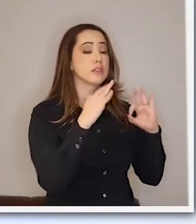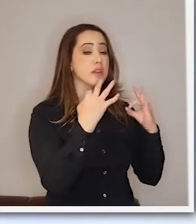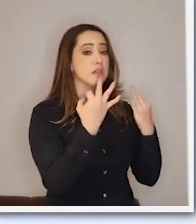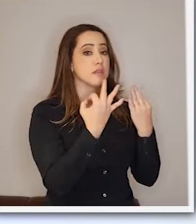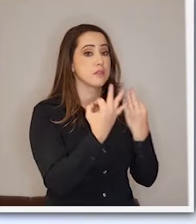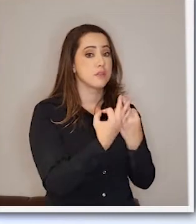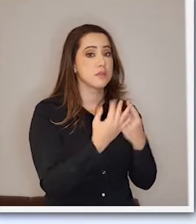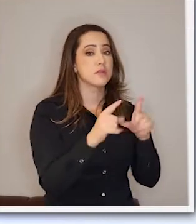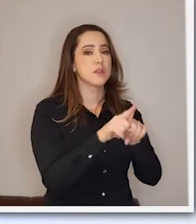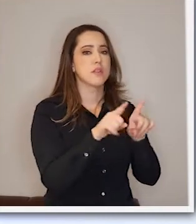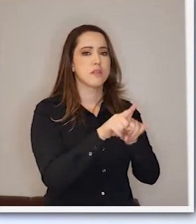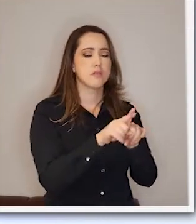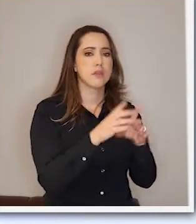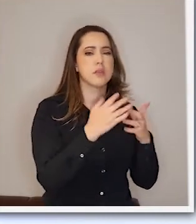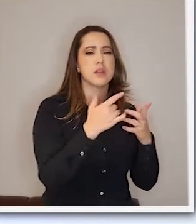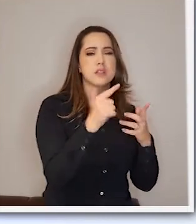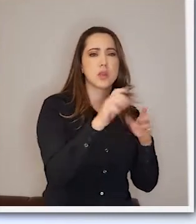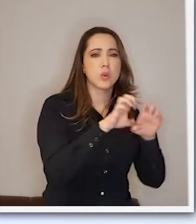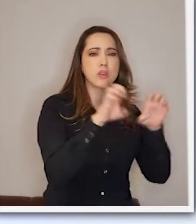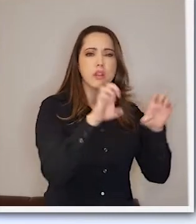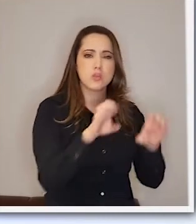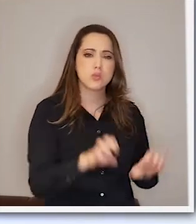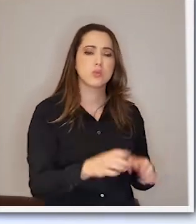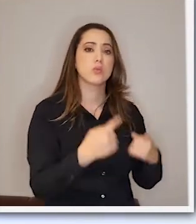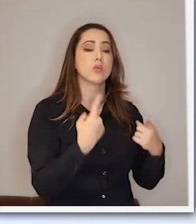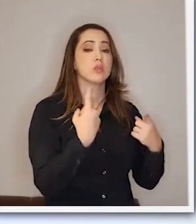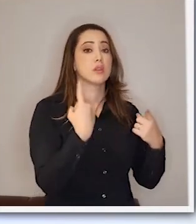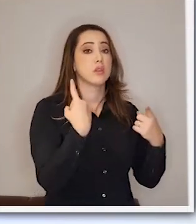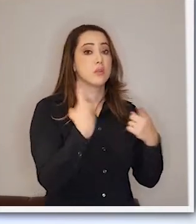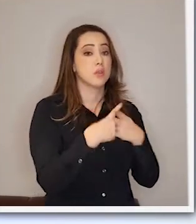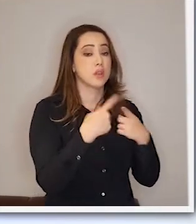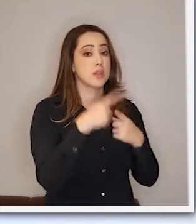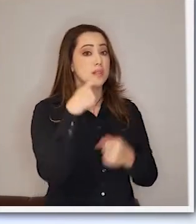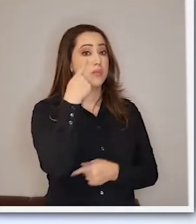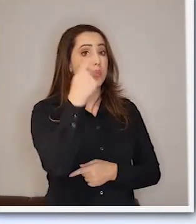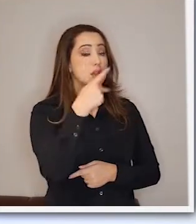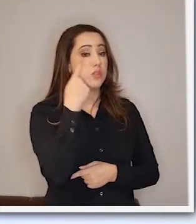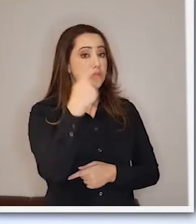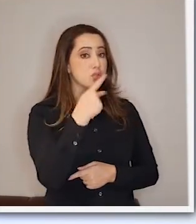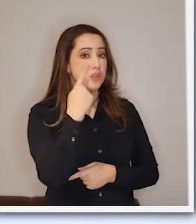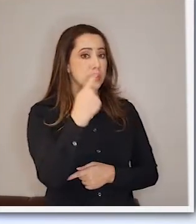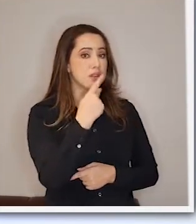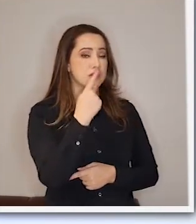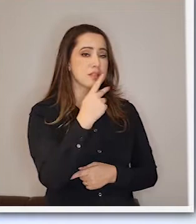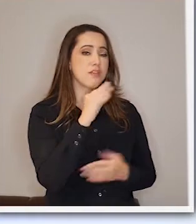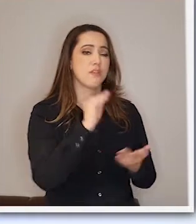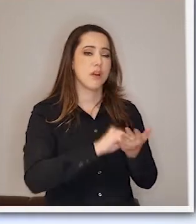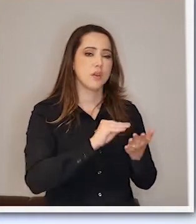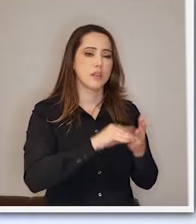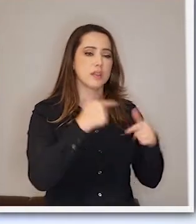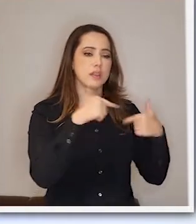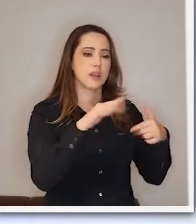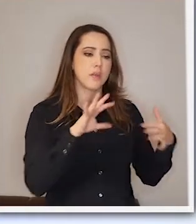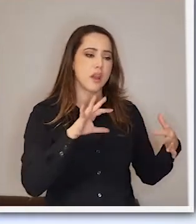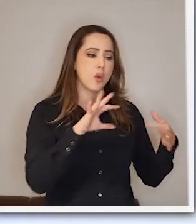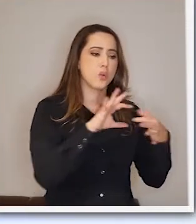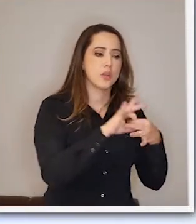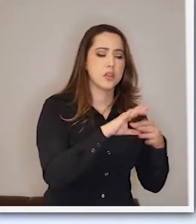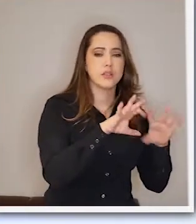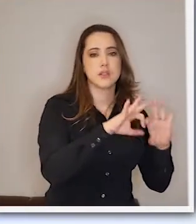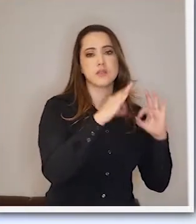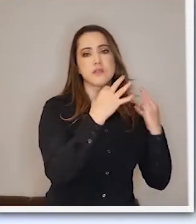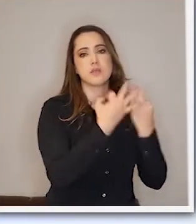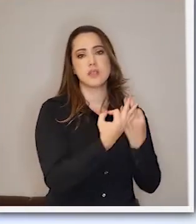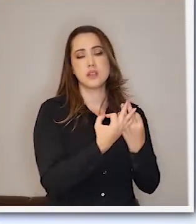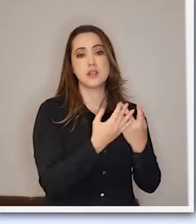são disfuncionais e desestruturadas porque as políticas públicas não trabalham os vínculos familiares. As